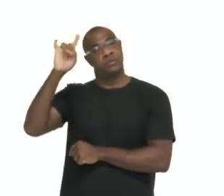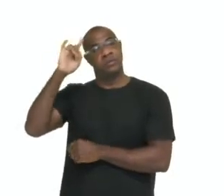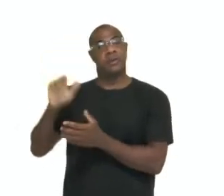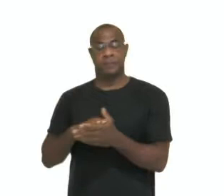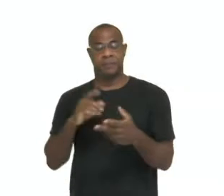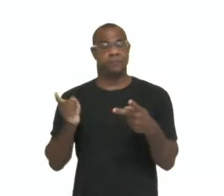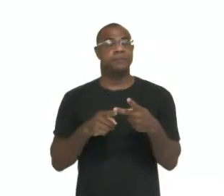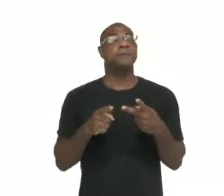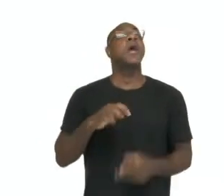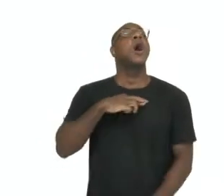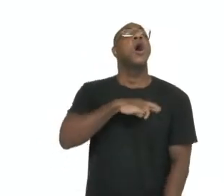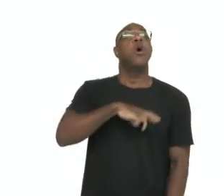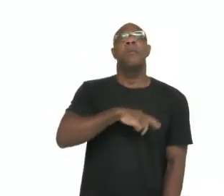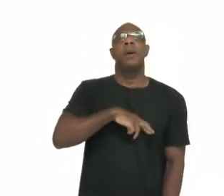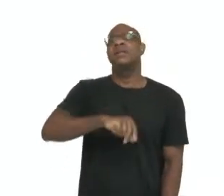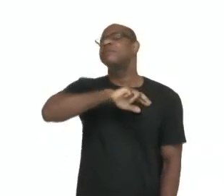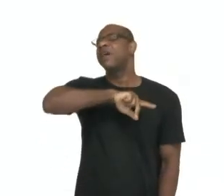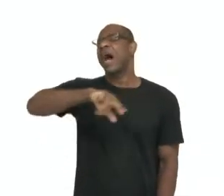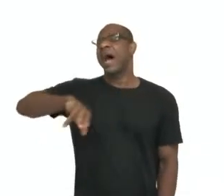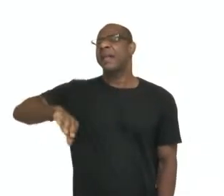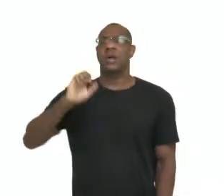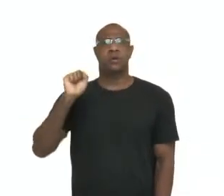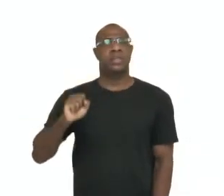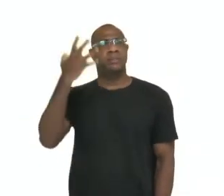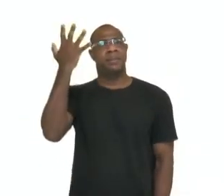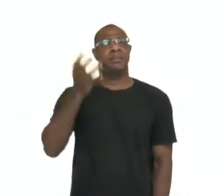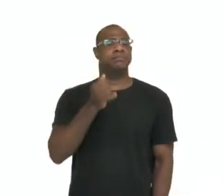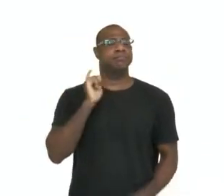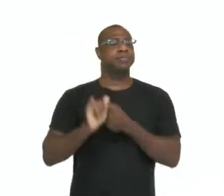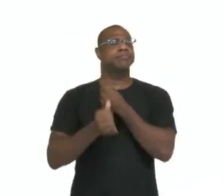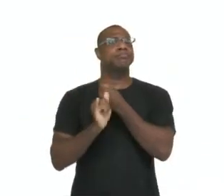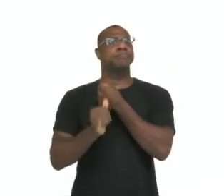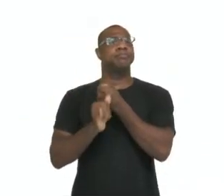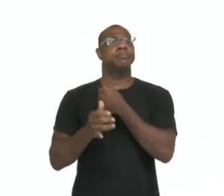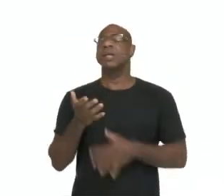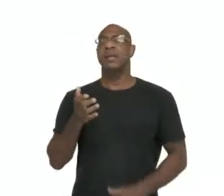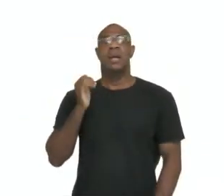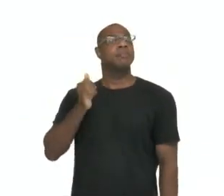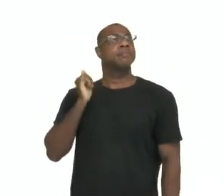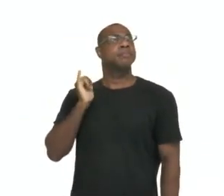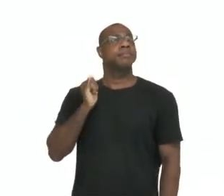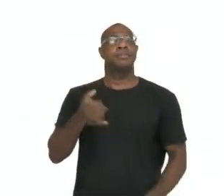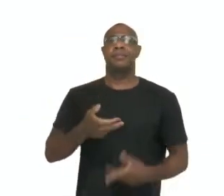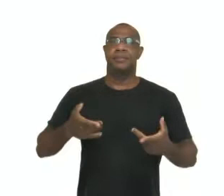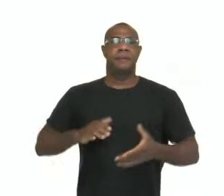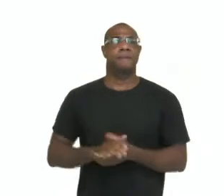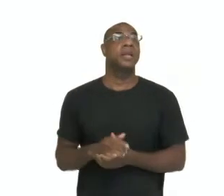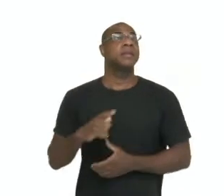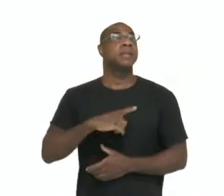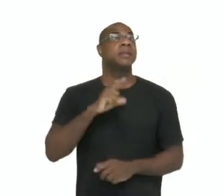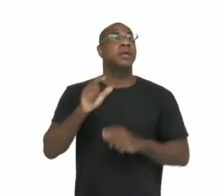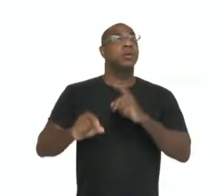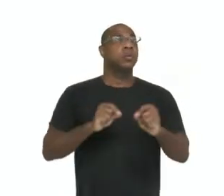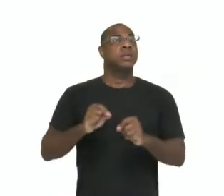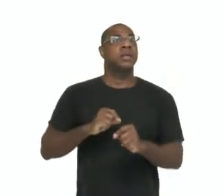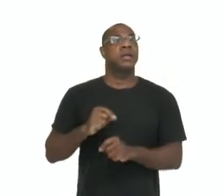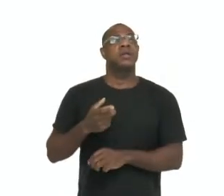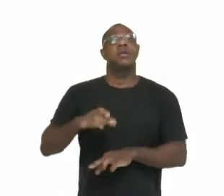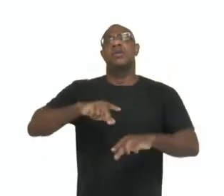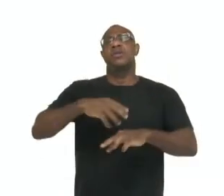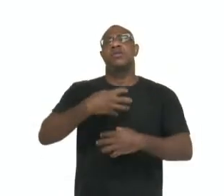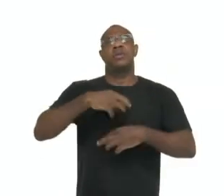narrar vários fatos, né? Então, também teremos formas ou tipos mais variados